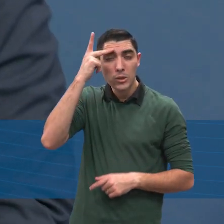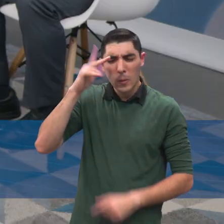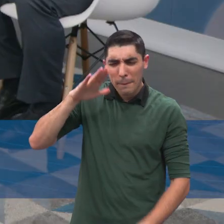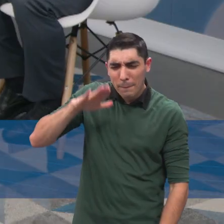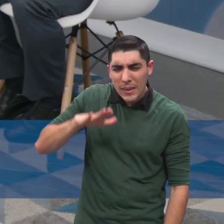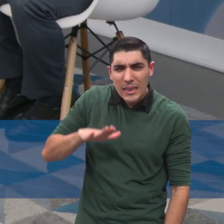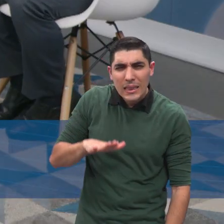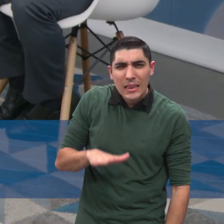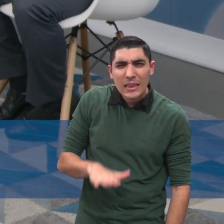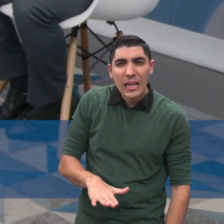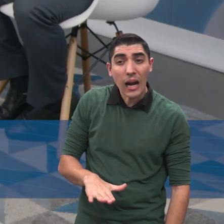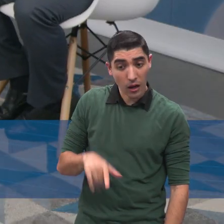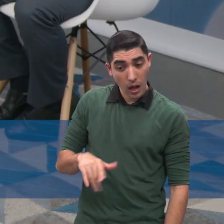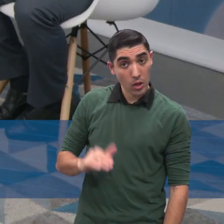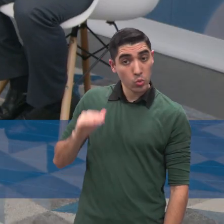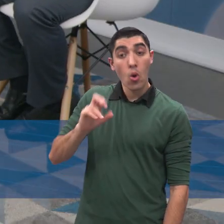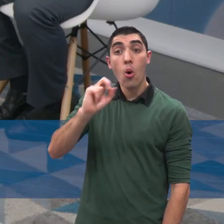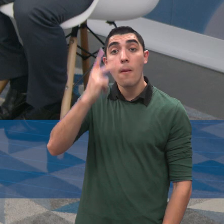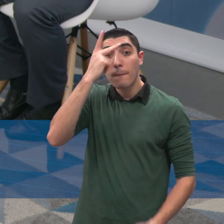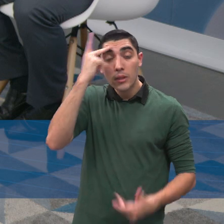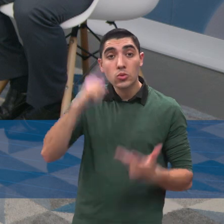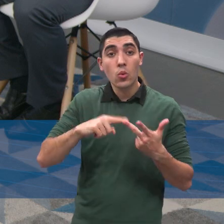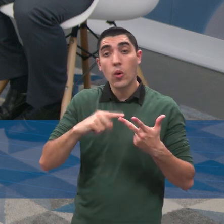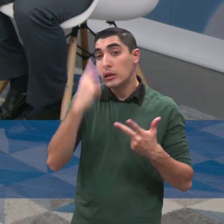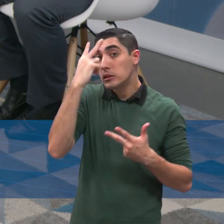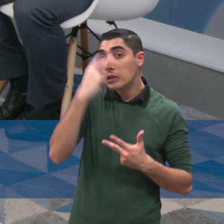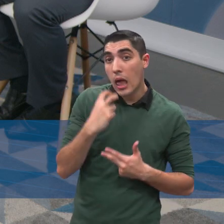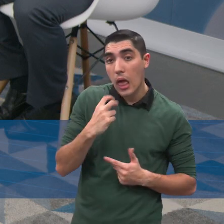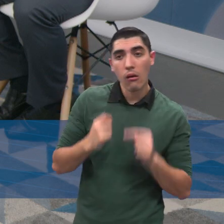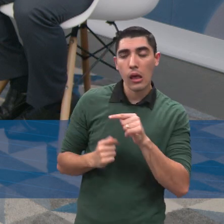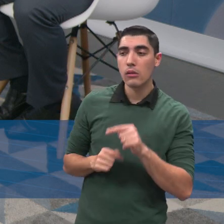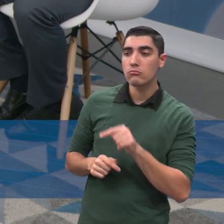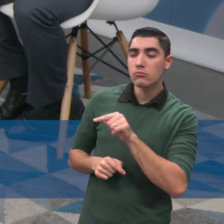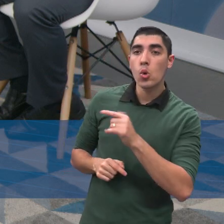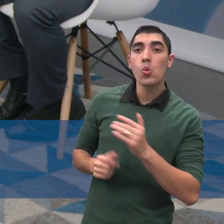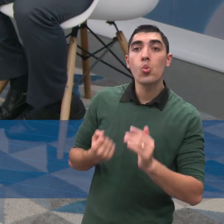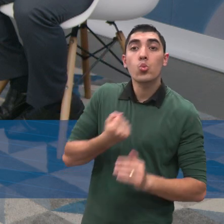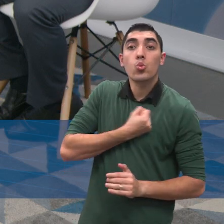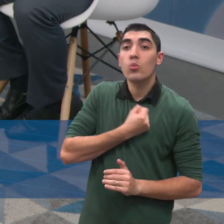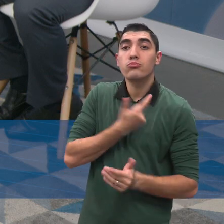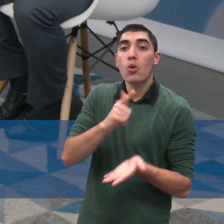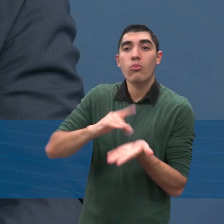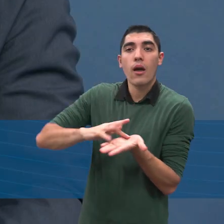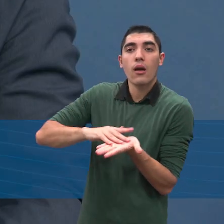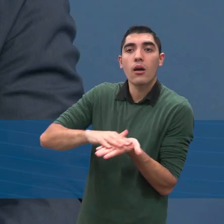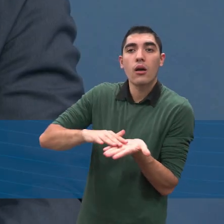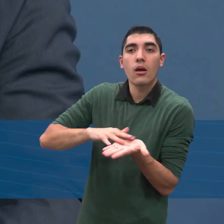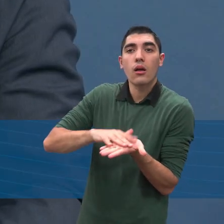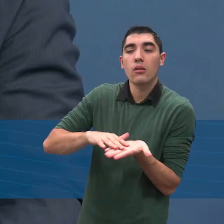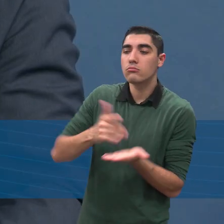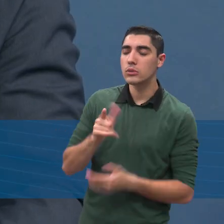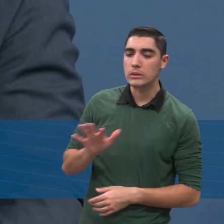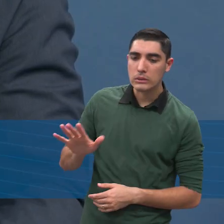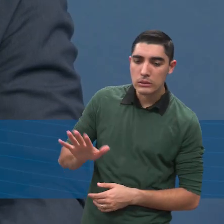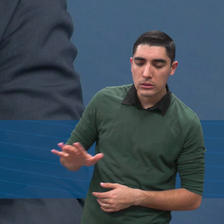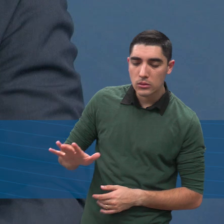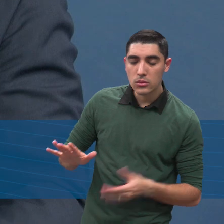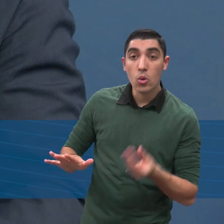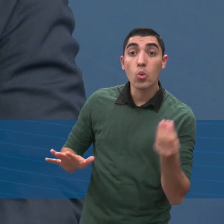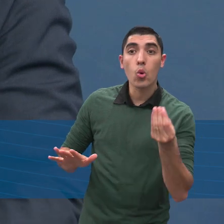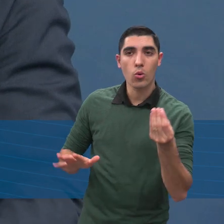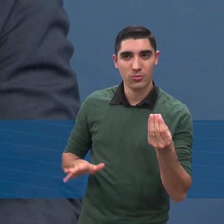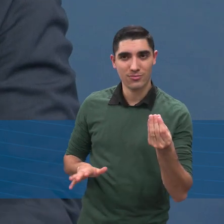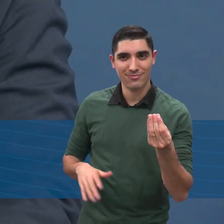anão, né? Ou deficiente visual, existem situações que a pessoa não foi incorporada ali, então, mas tende